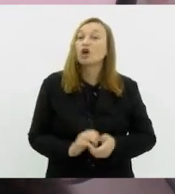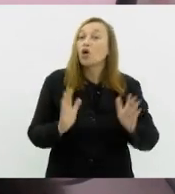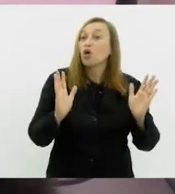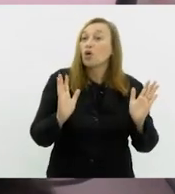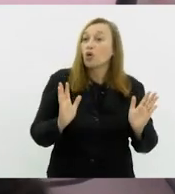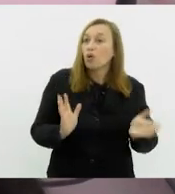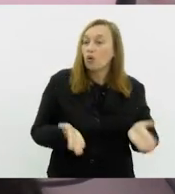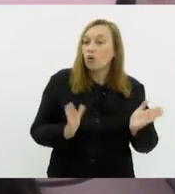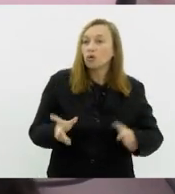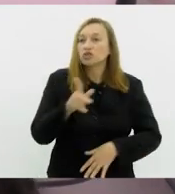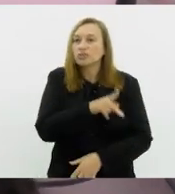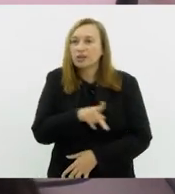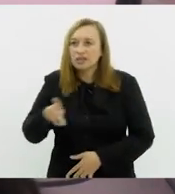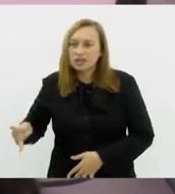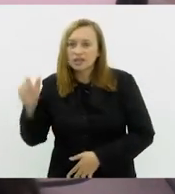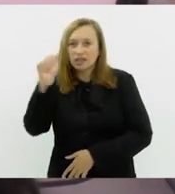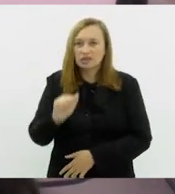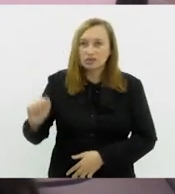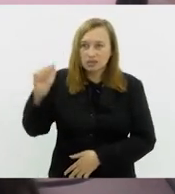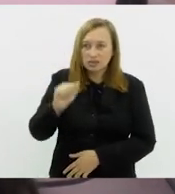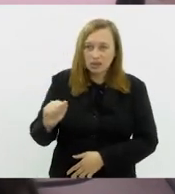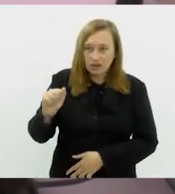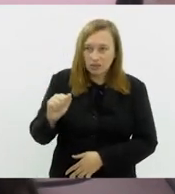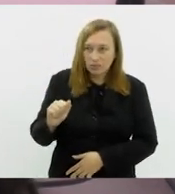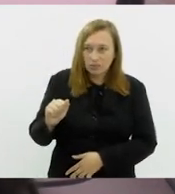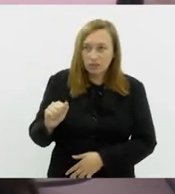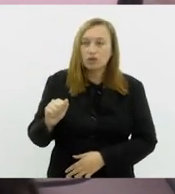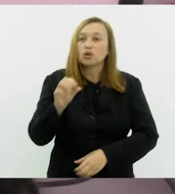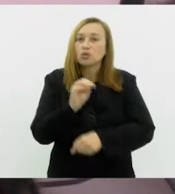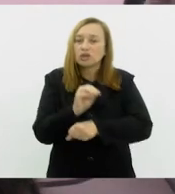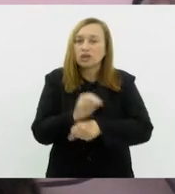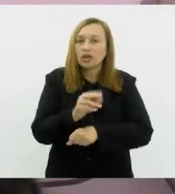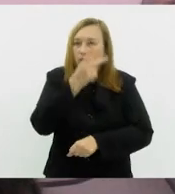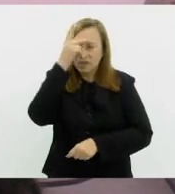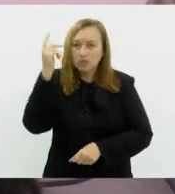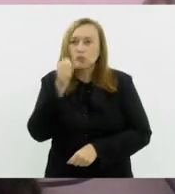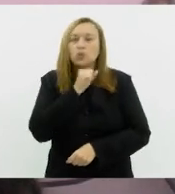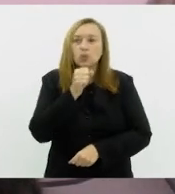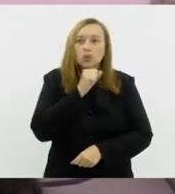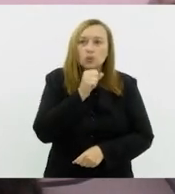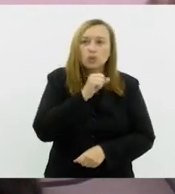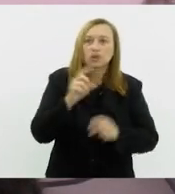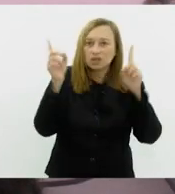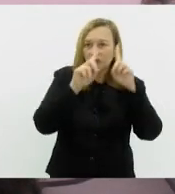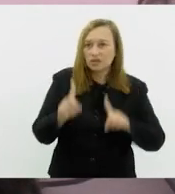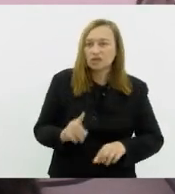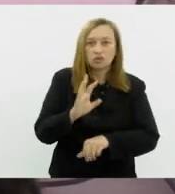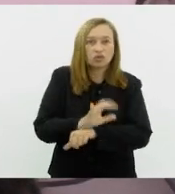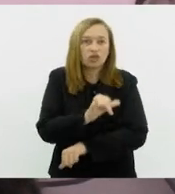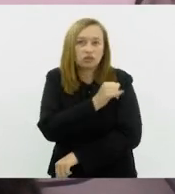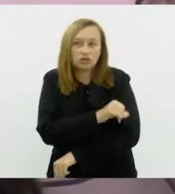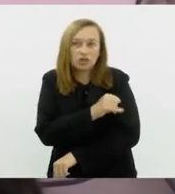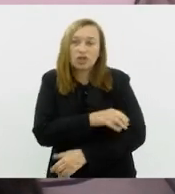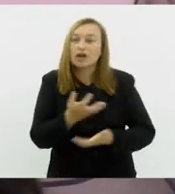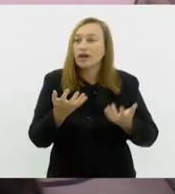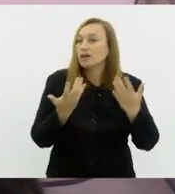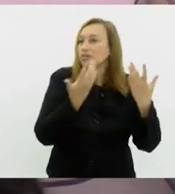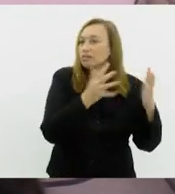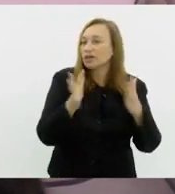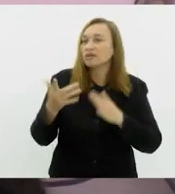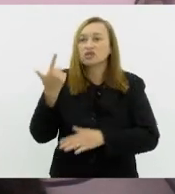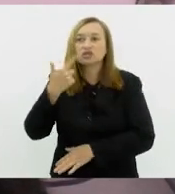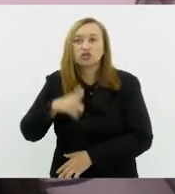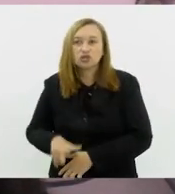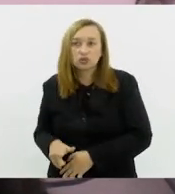como presidente da Associação dos Cuidadores da Pessoa Idosa da Saúde Mental e com Deficiência do Estado do Rio de Janeiro. Quero parabenizar mais